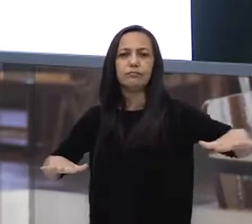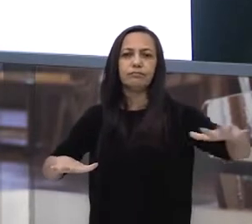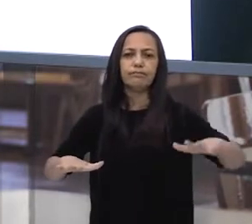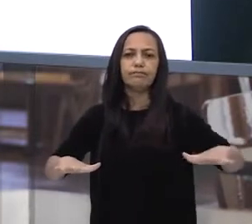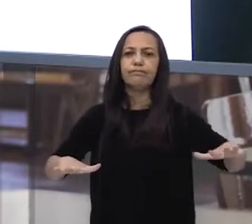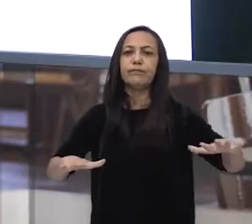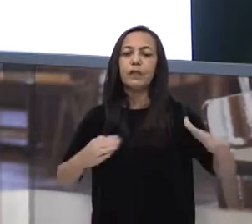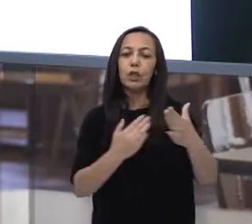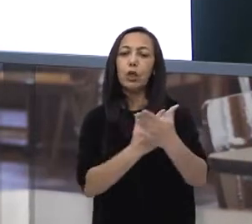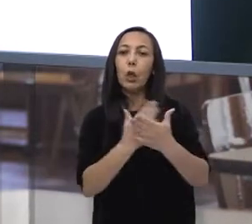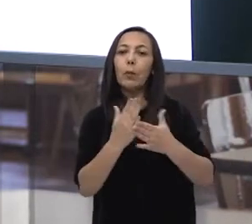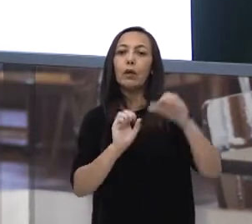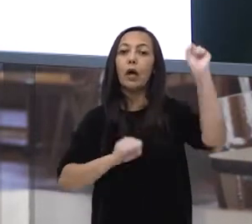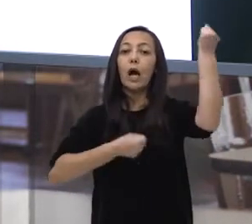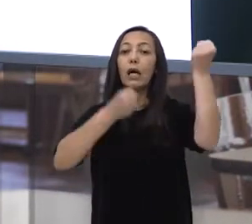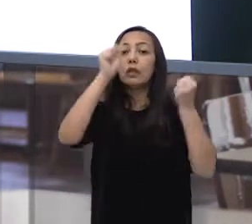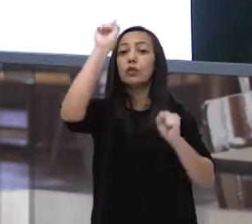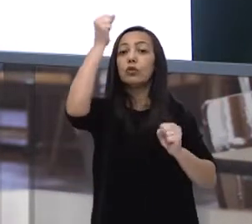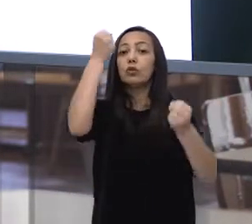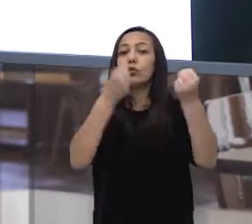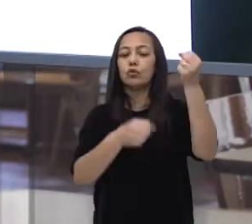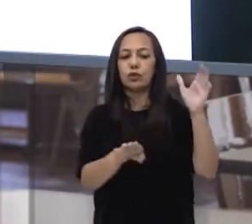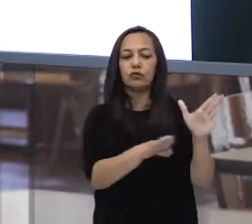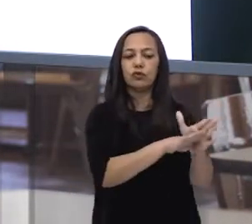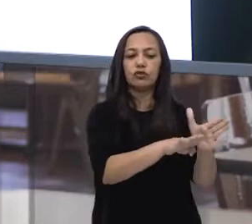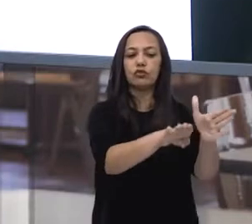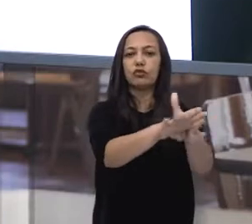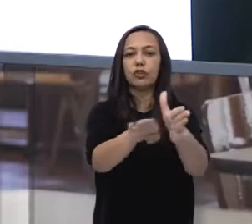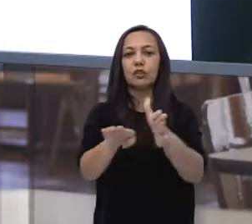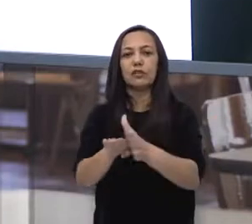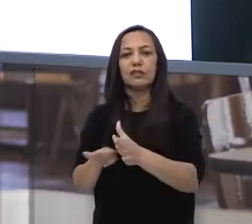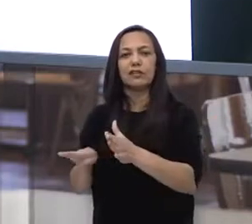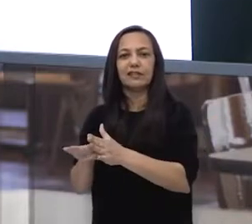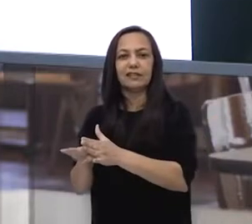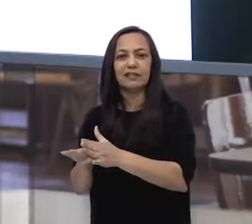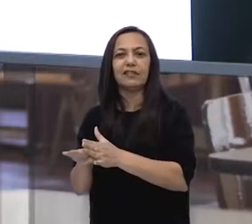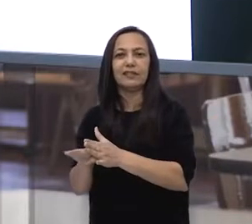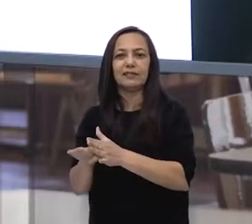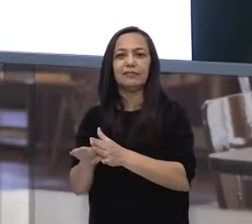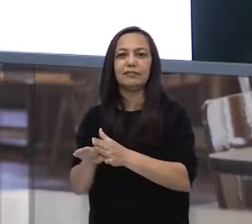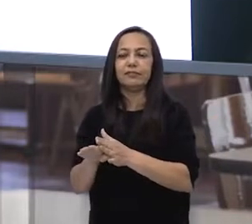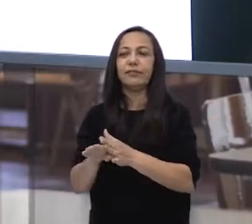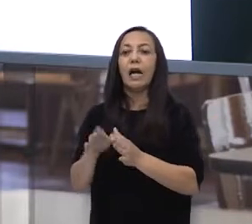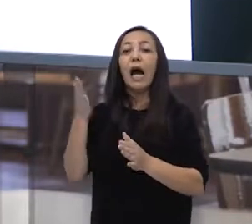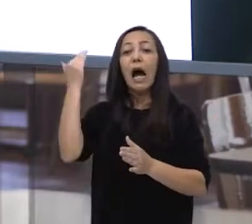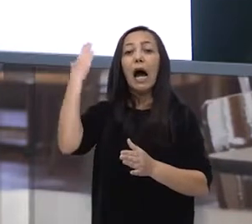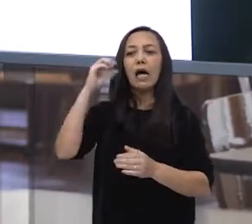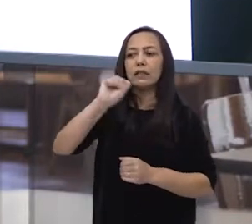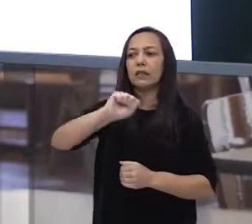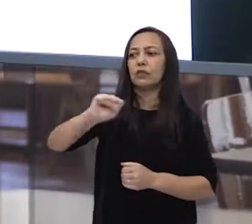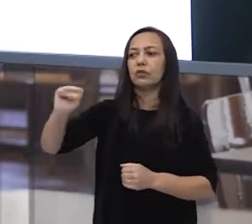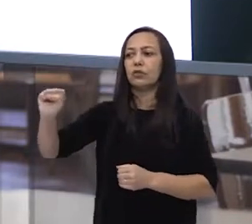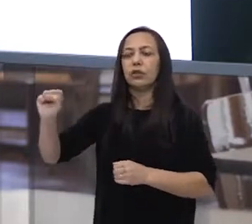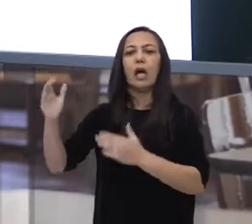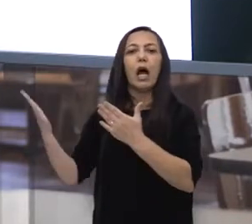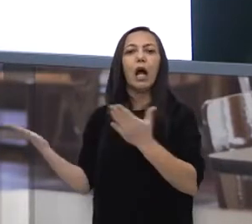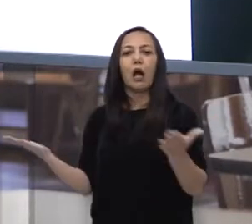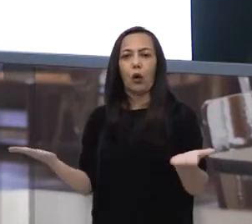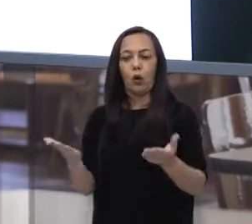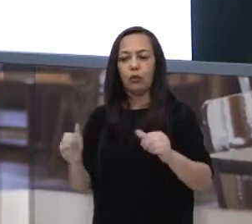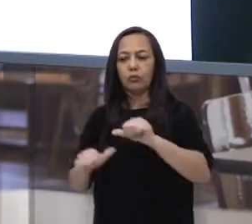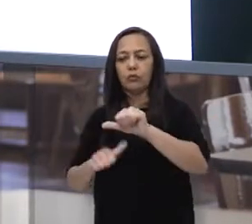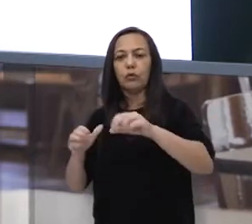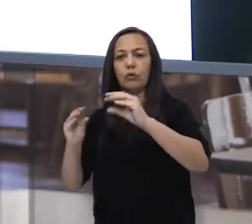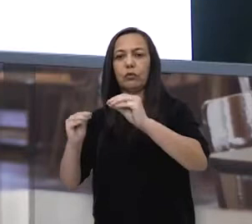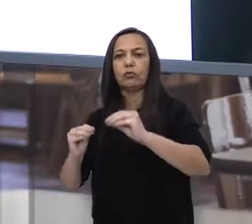de atuação da indústria, descentralizou-se. Ela saiu da região sudeste e passou para o nordeste e